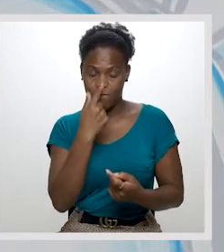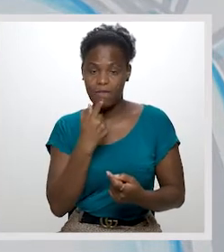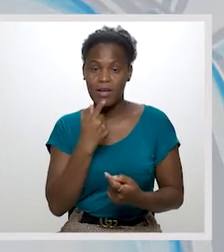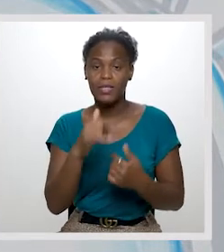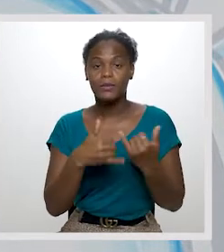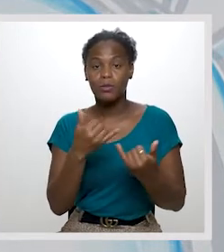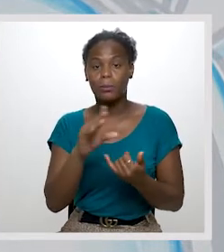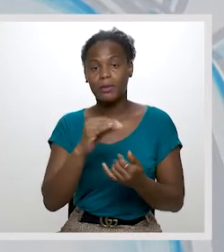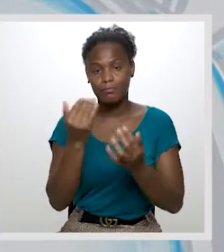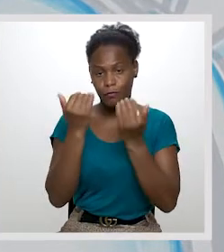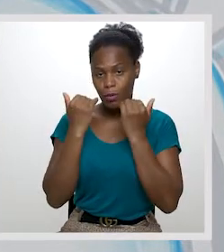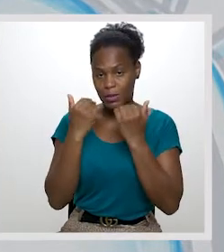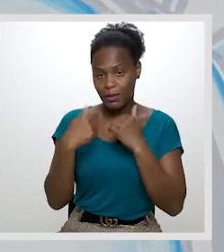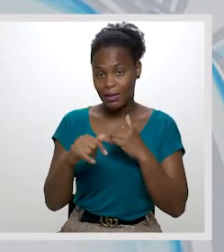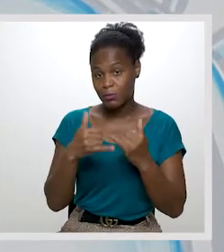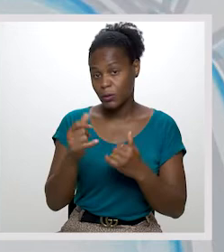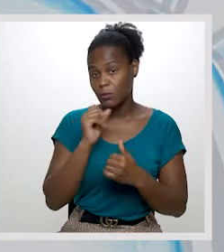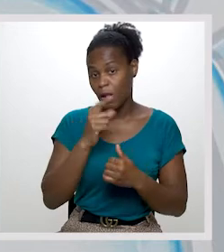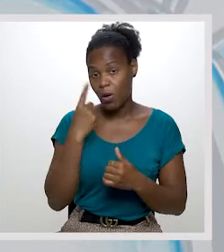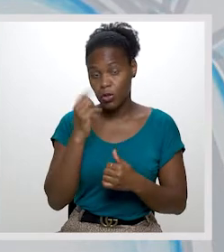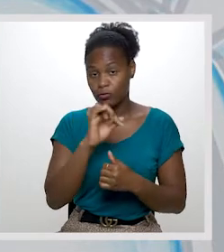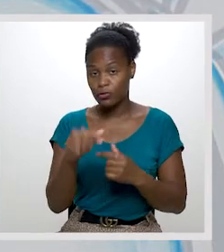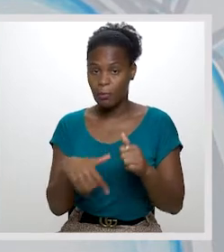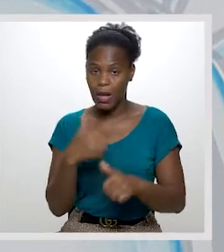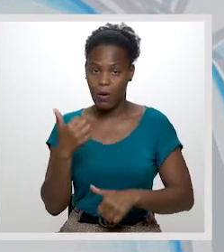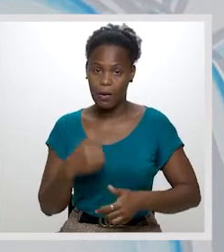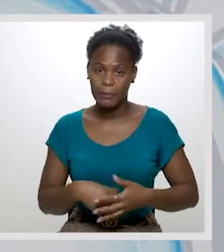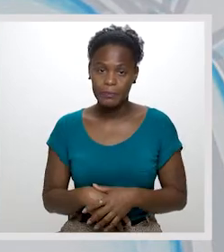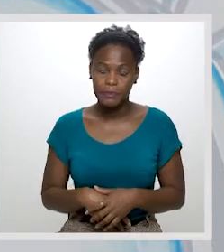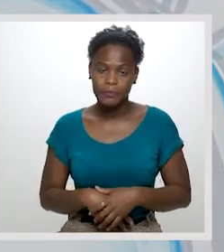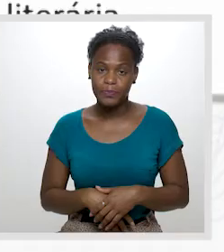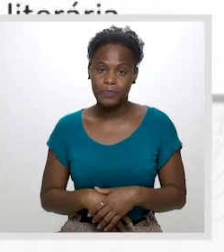para termos umas informações e poder conhecê-los melhor.